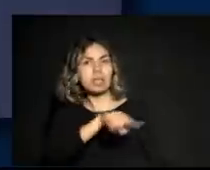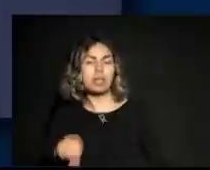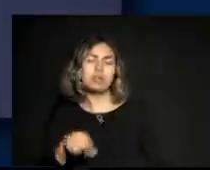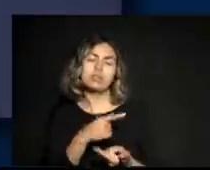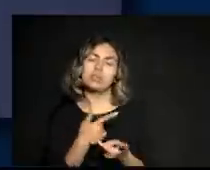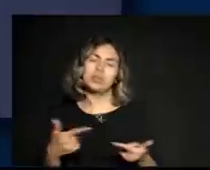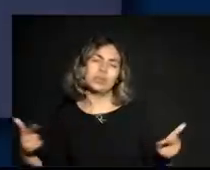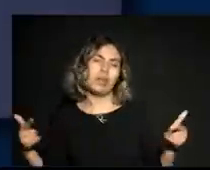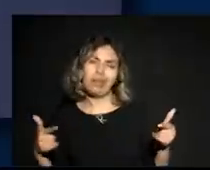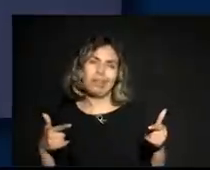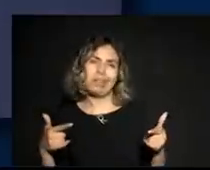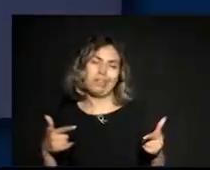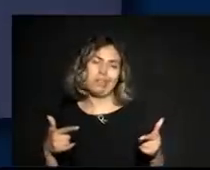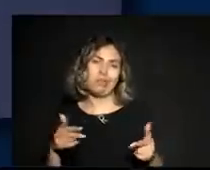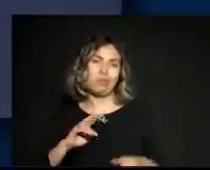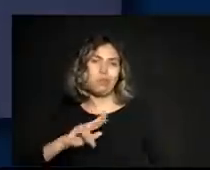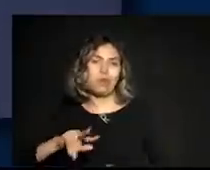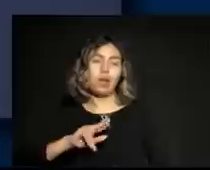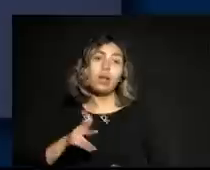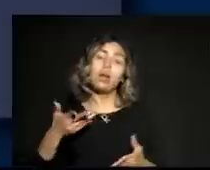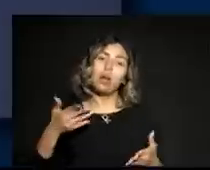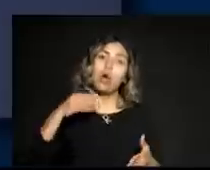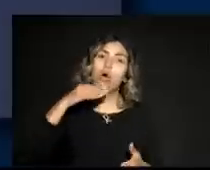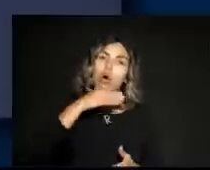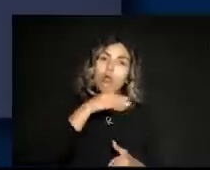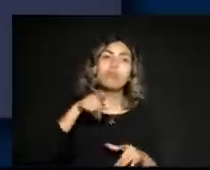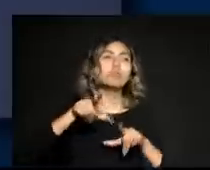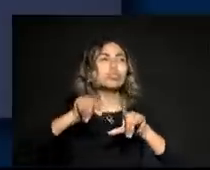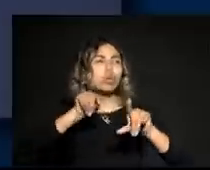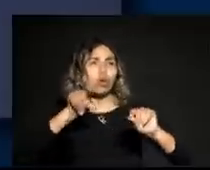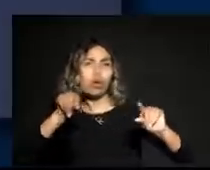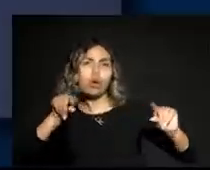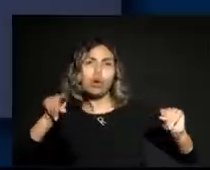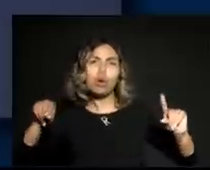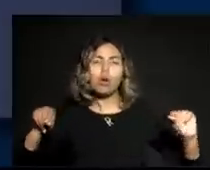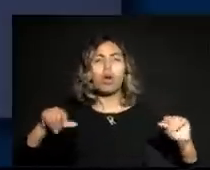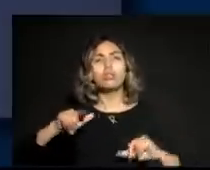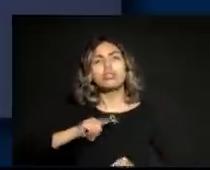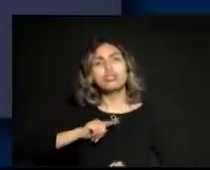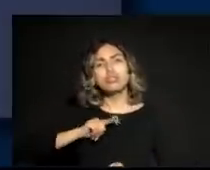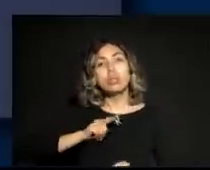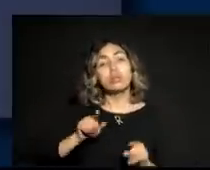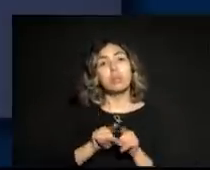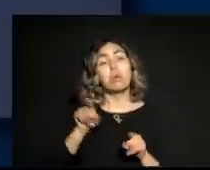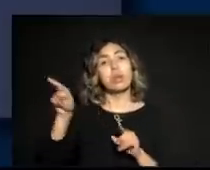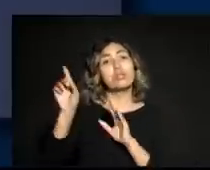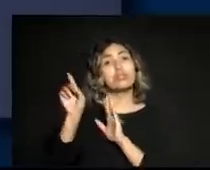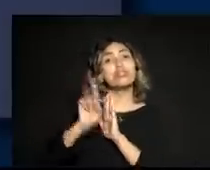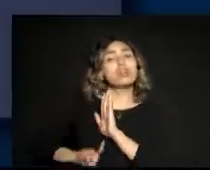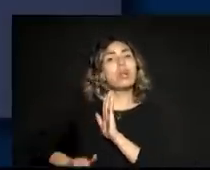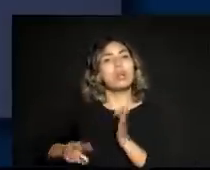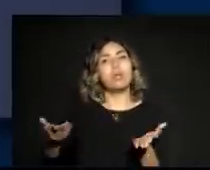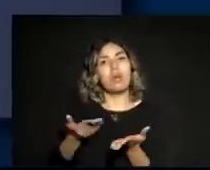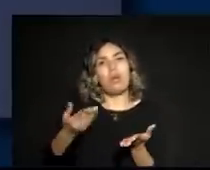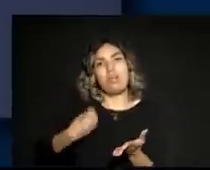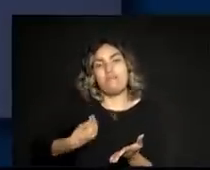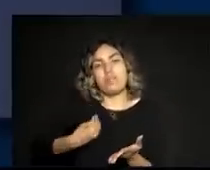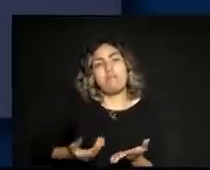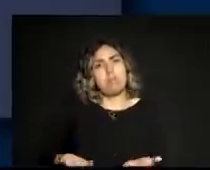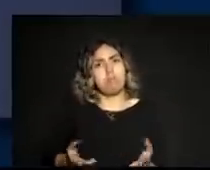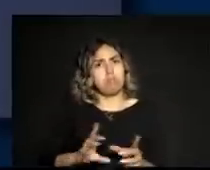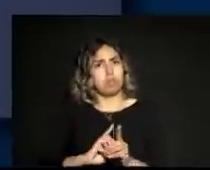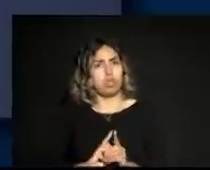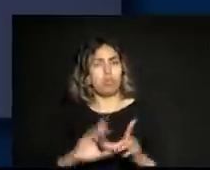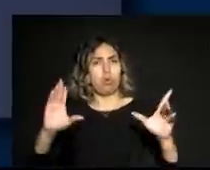e nem vai ser cancelado claro que as pessoas têm suas preferências todo mundo tem e tem o direito de ter que vivemos uma democracia